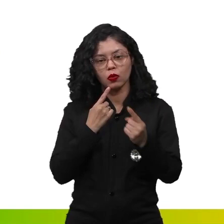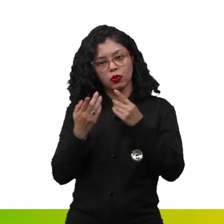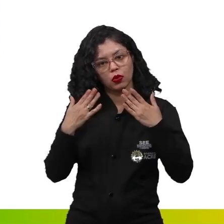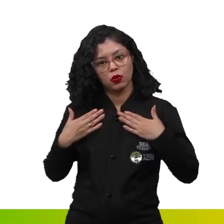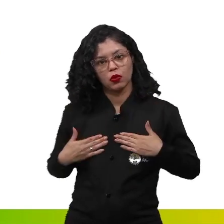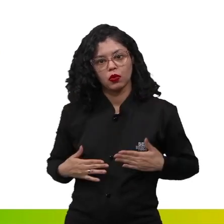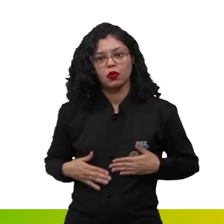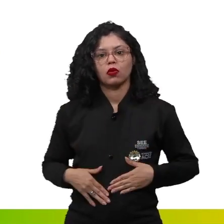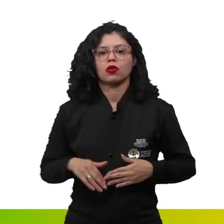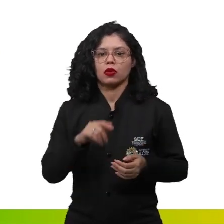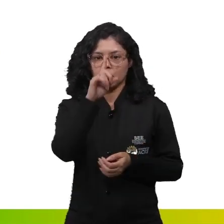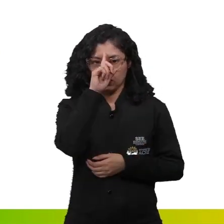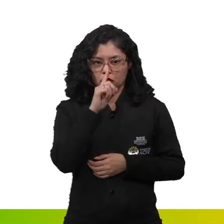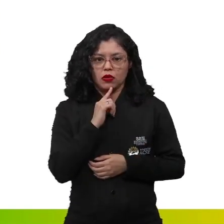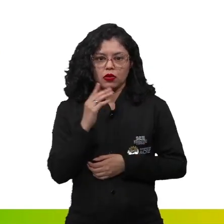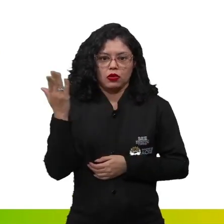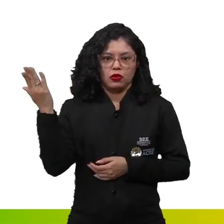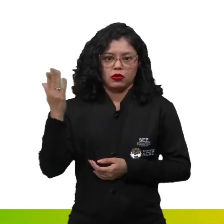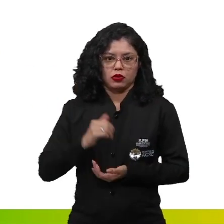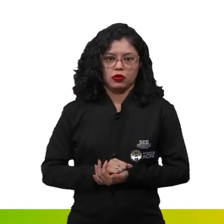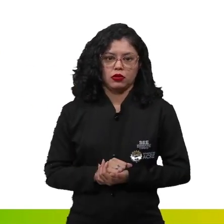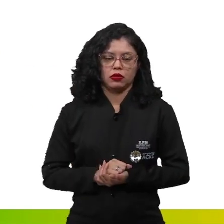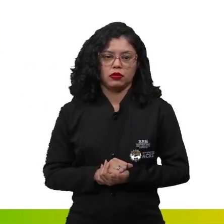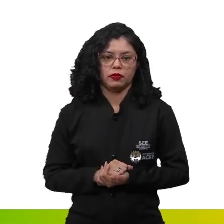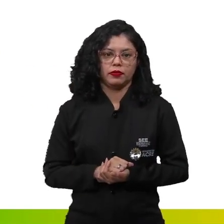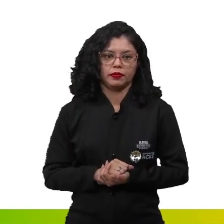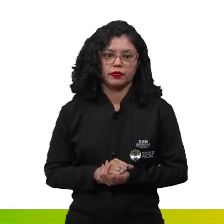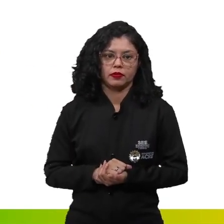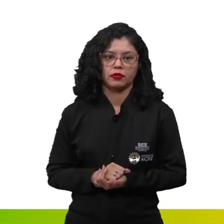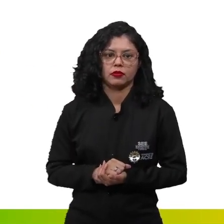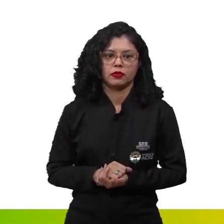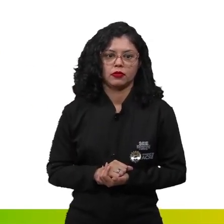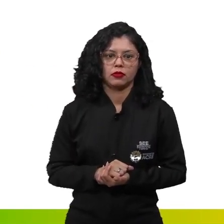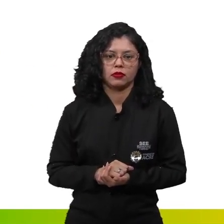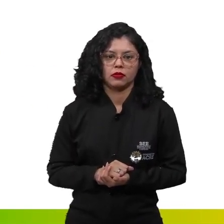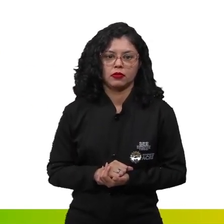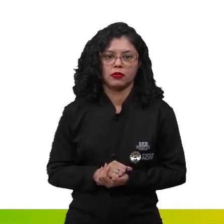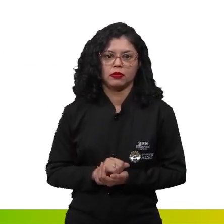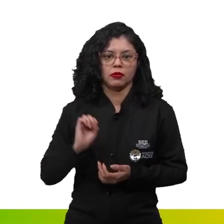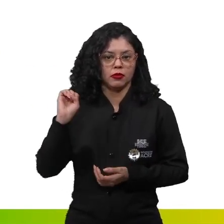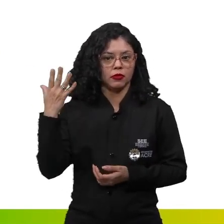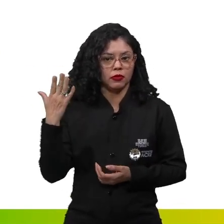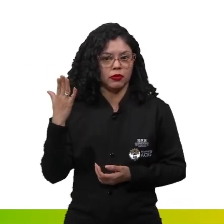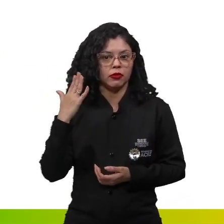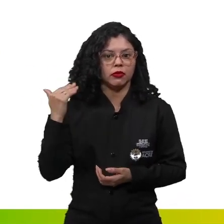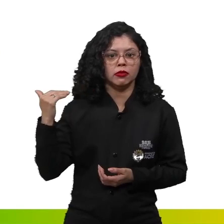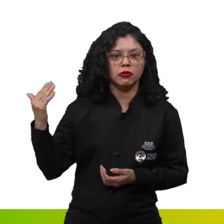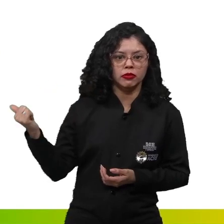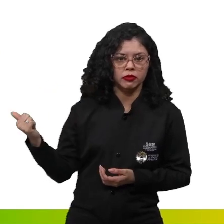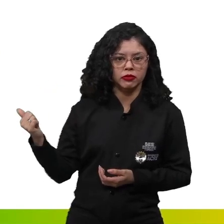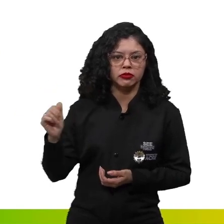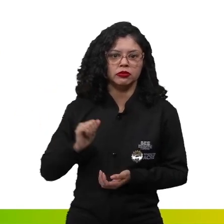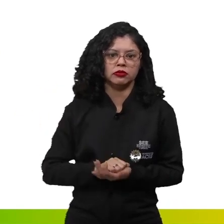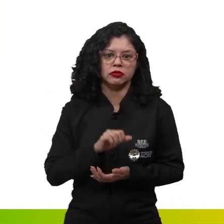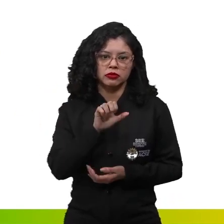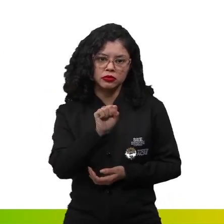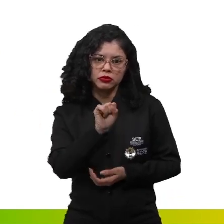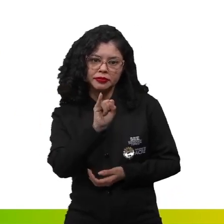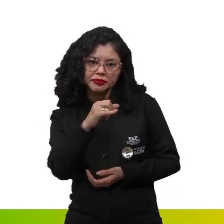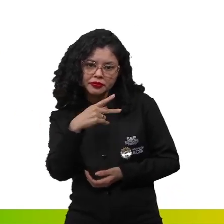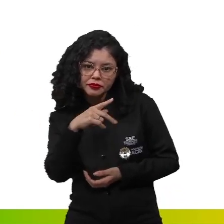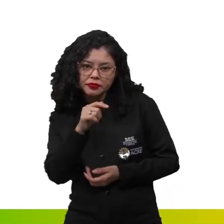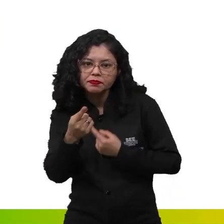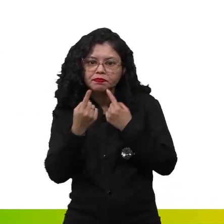todo. Olha só a imagem dela. Nessa outra imagem aqui, está acontecendo a famosa sinapse. É o ponto